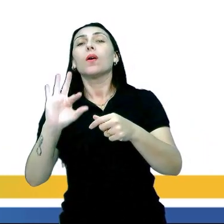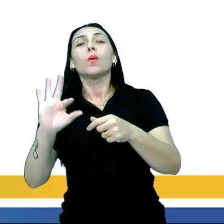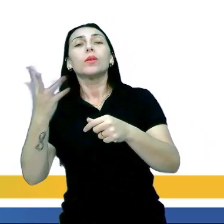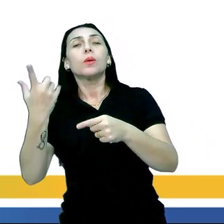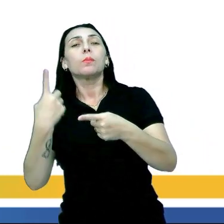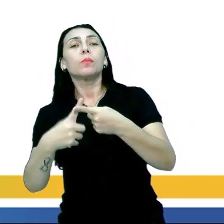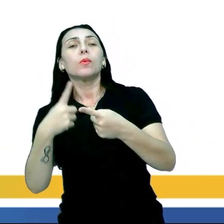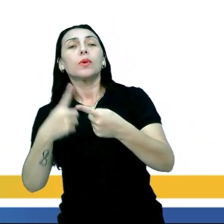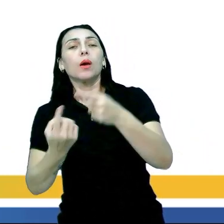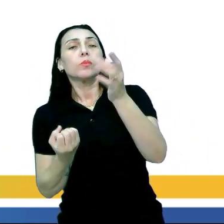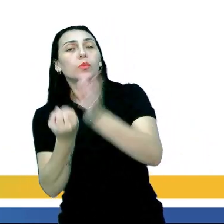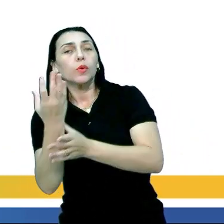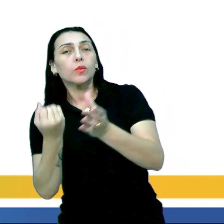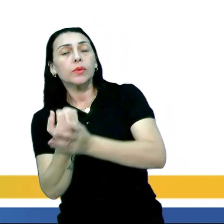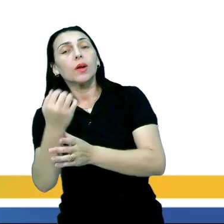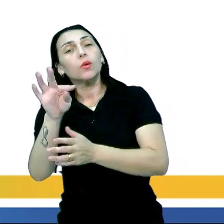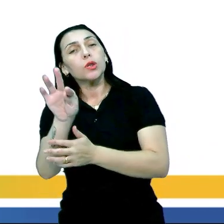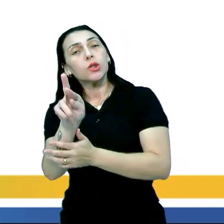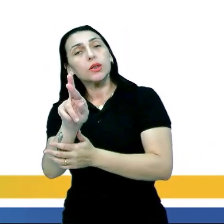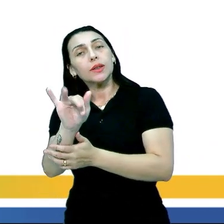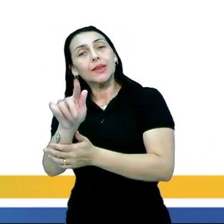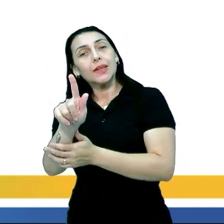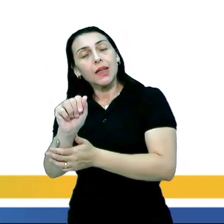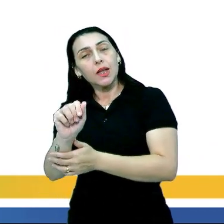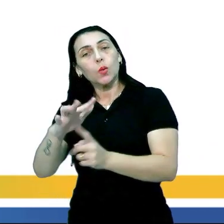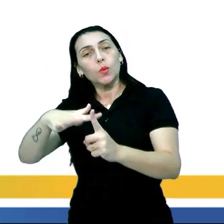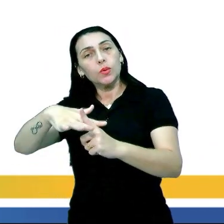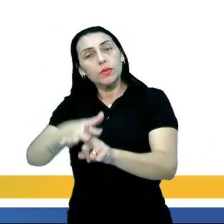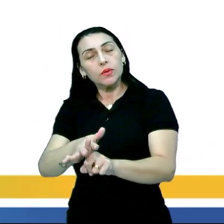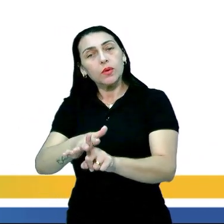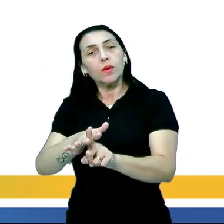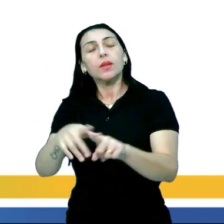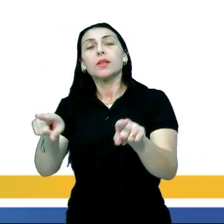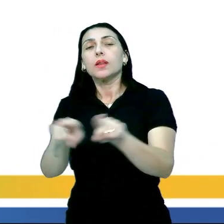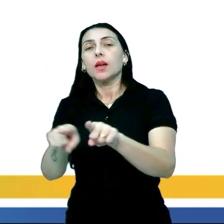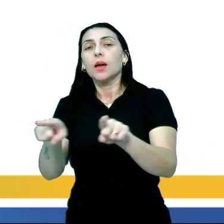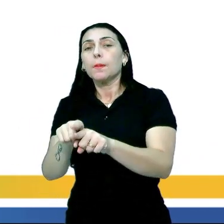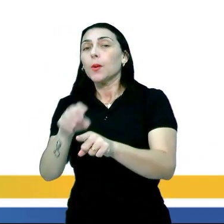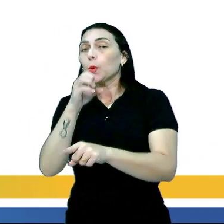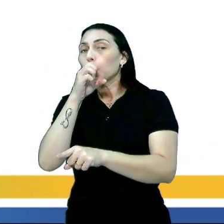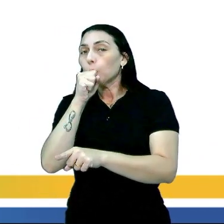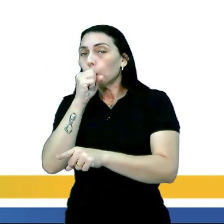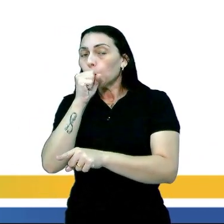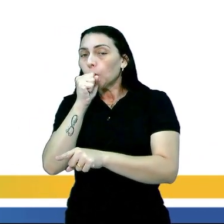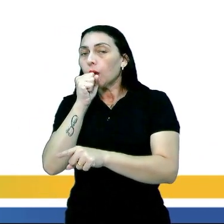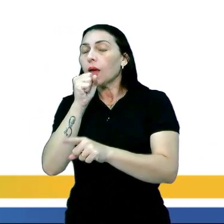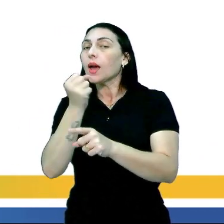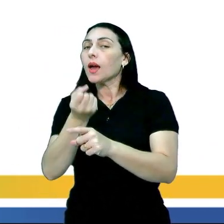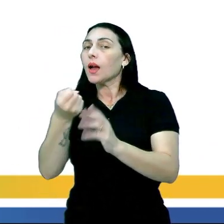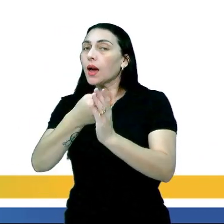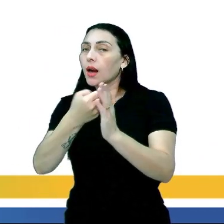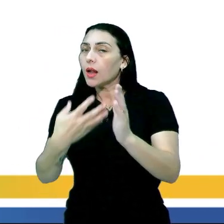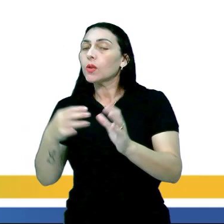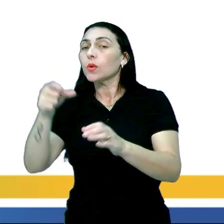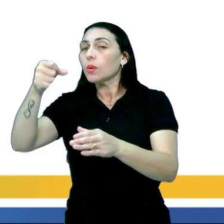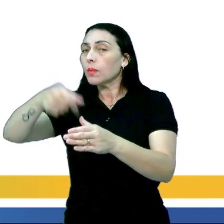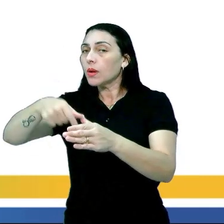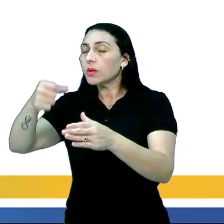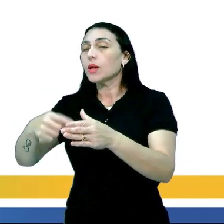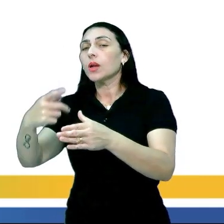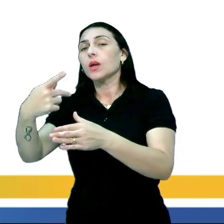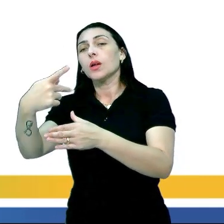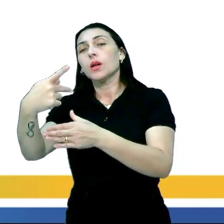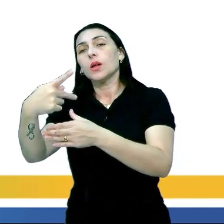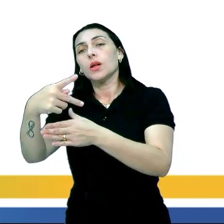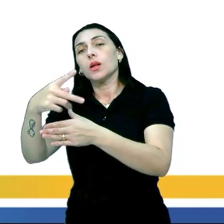aí da grande produção de trigo e de soja, também de laranja, característica do plantation